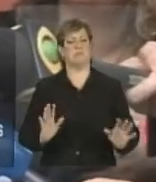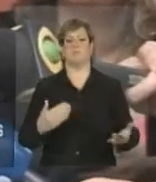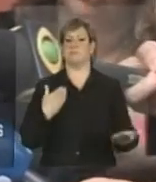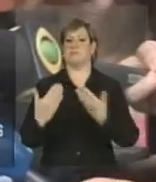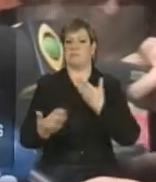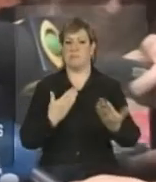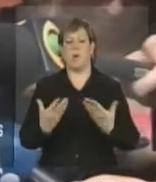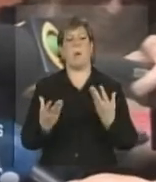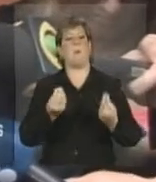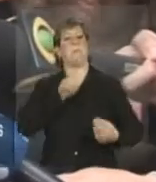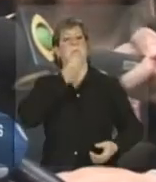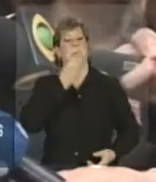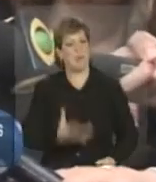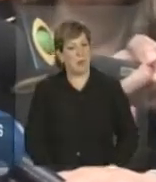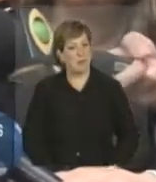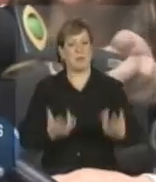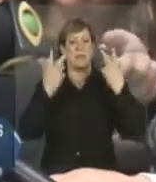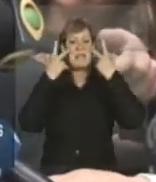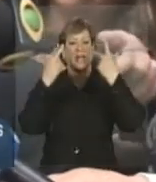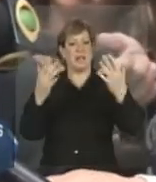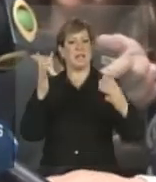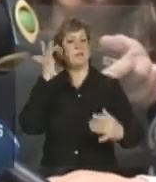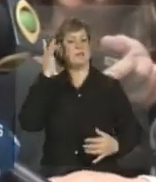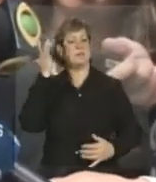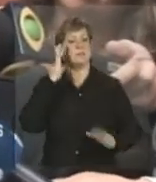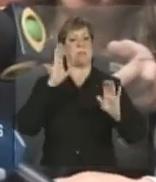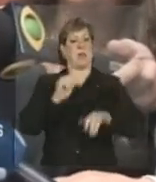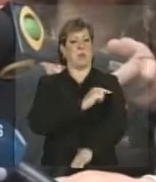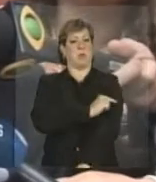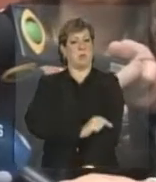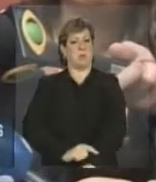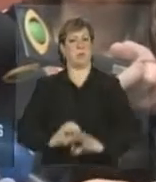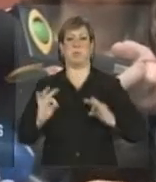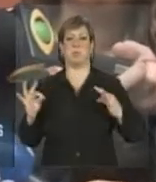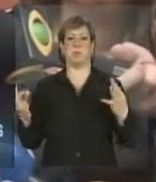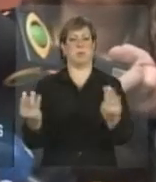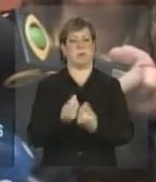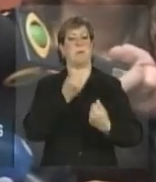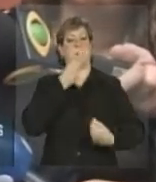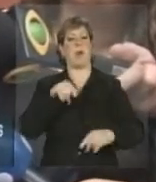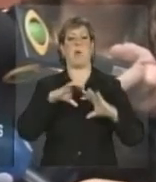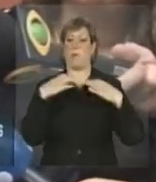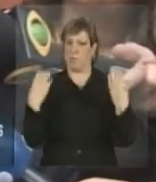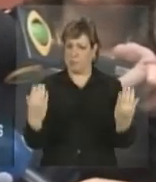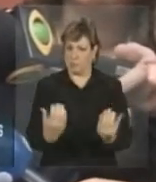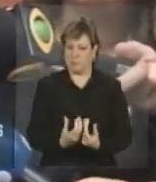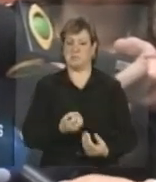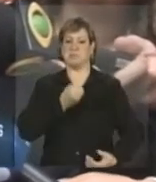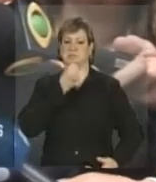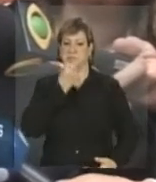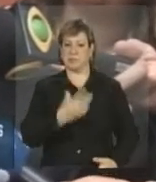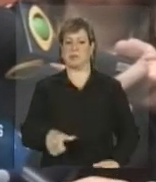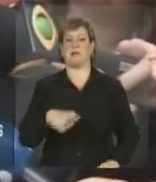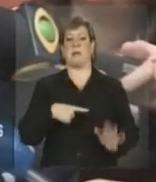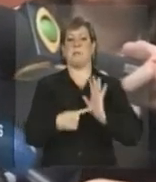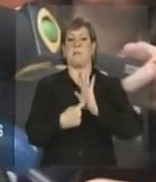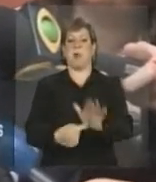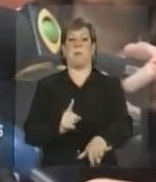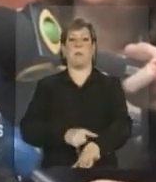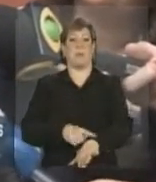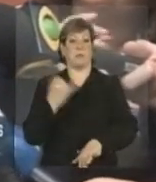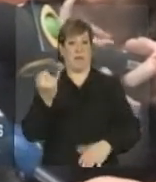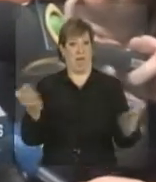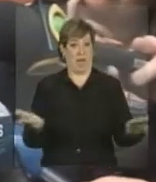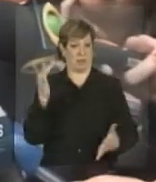si mesmo é muito saudável, muito positivo, e de modo que esse aspecto da cúpula eu acho que reflete o momento atual